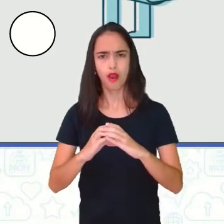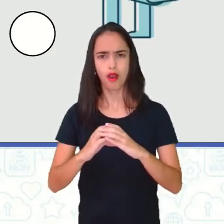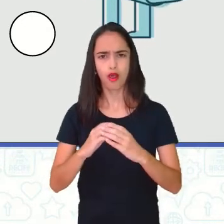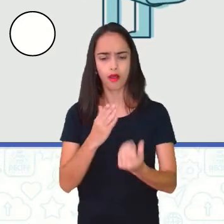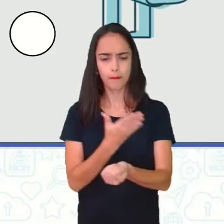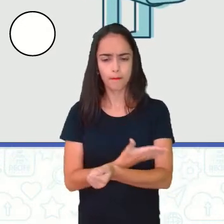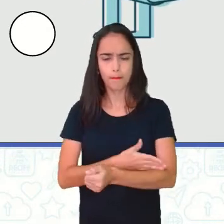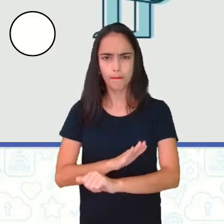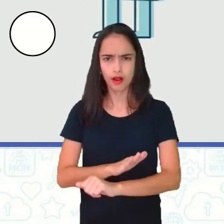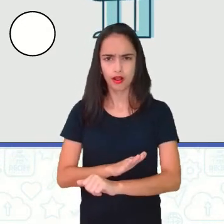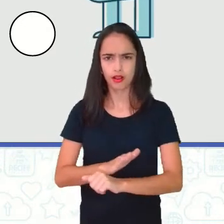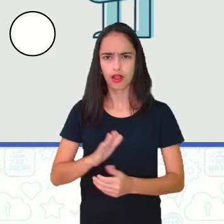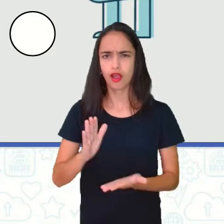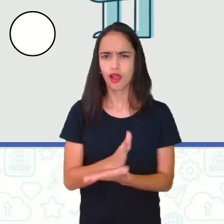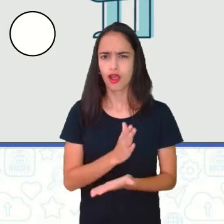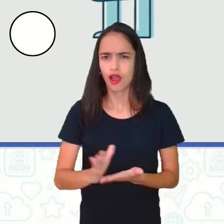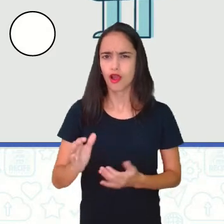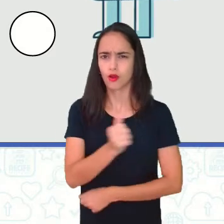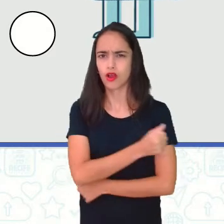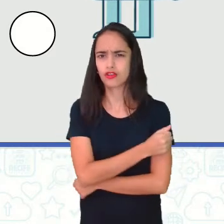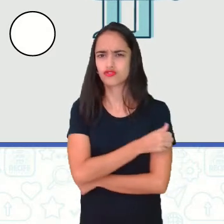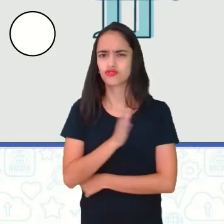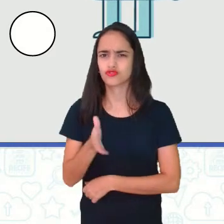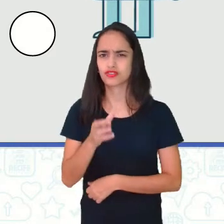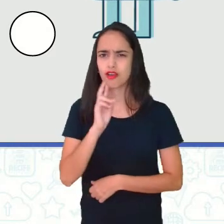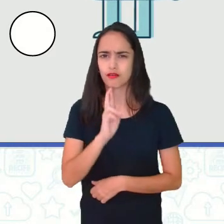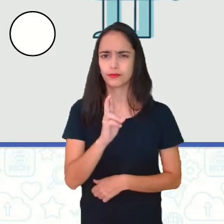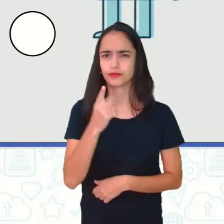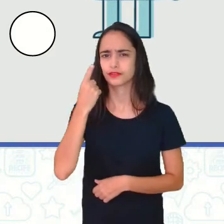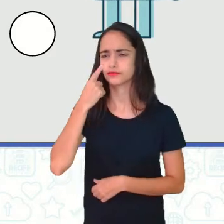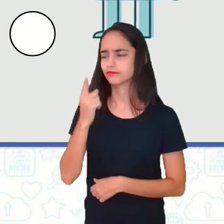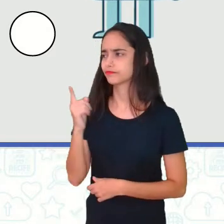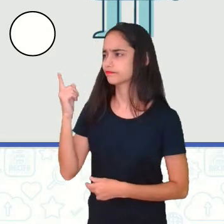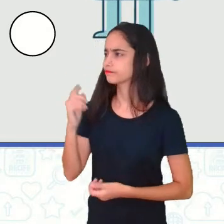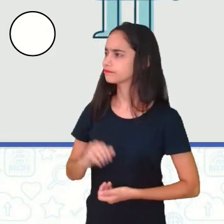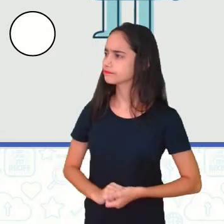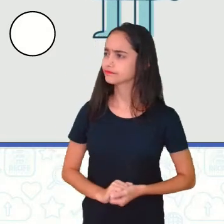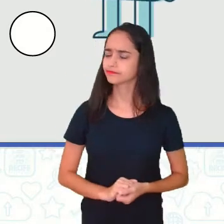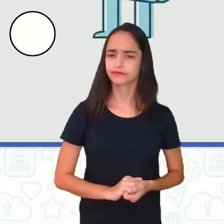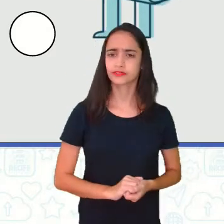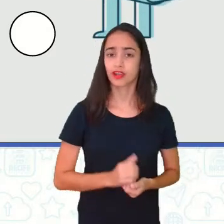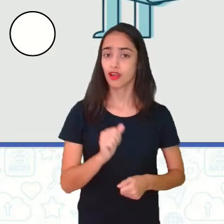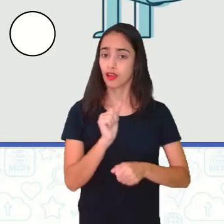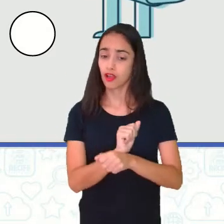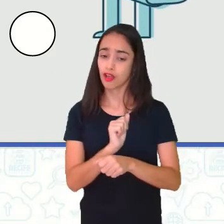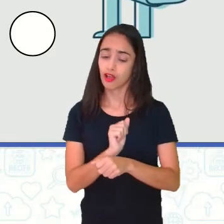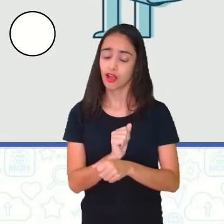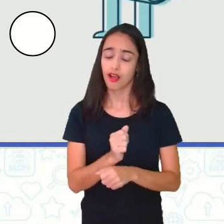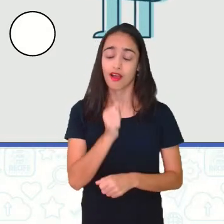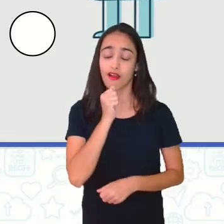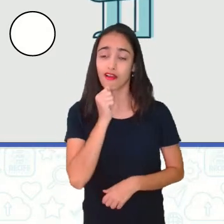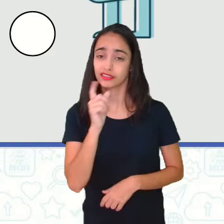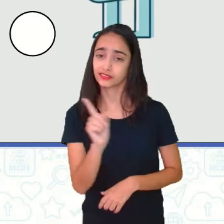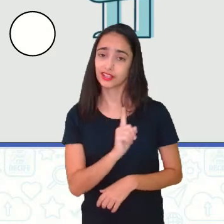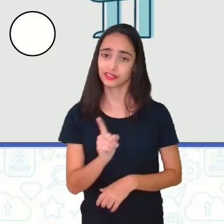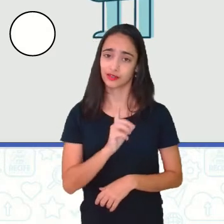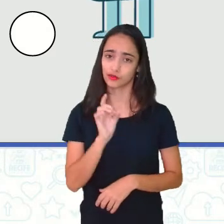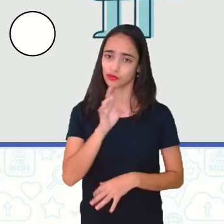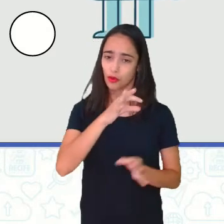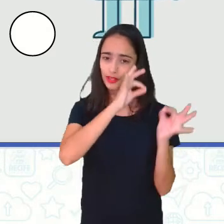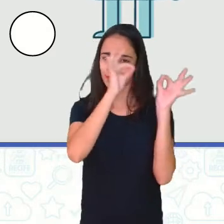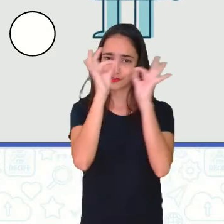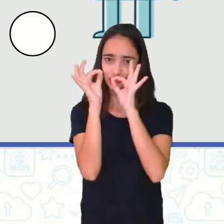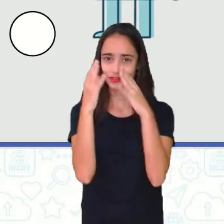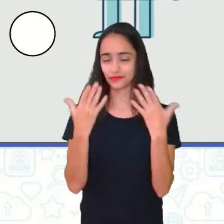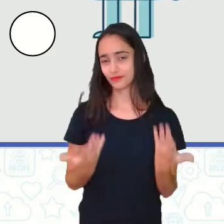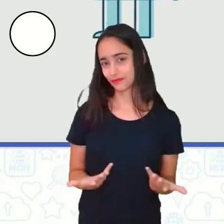aí, alguém no chat já respondeu, Marta? Ainda não, estão observando. Pois é. E